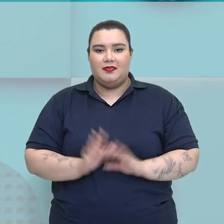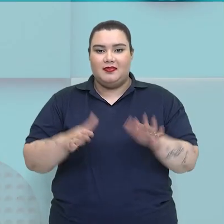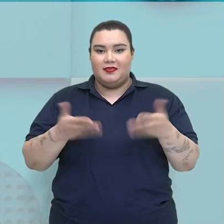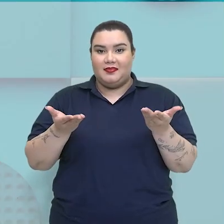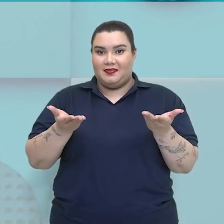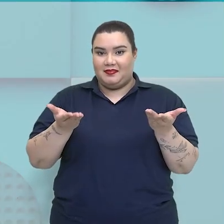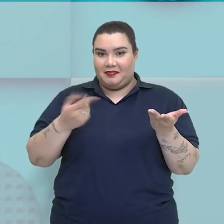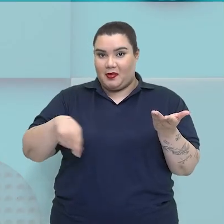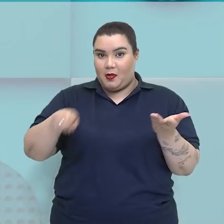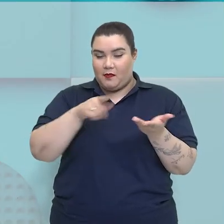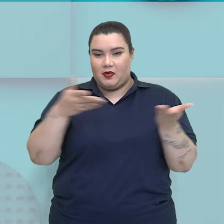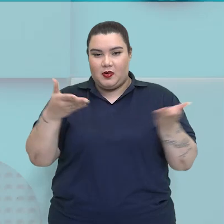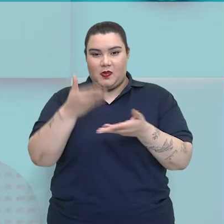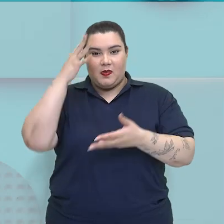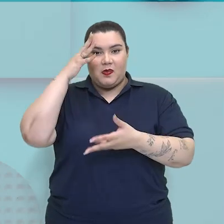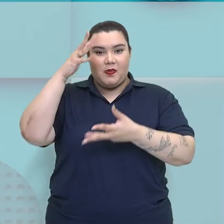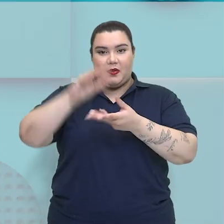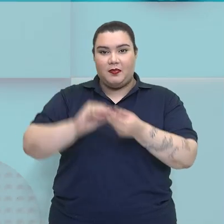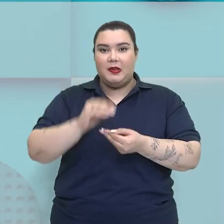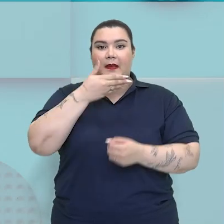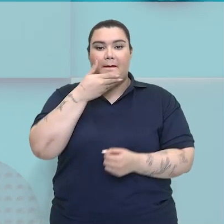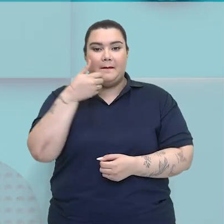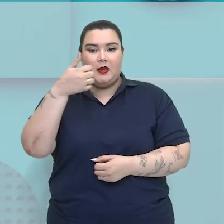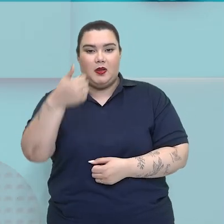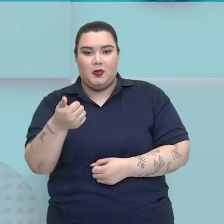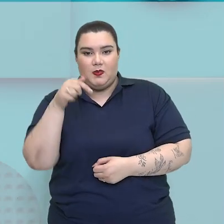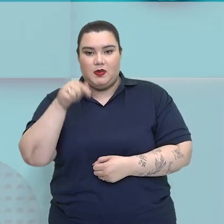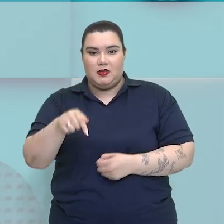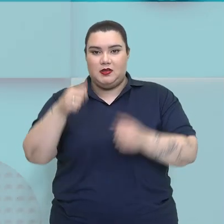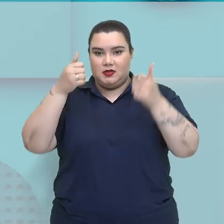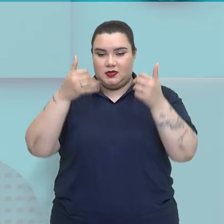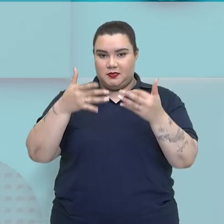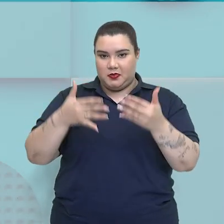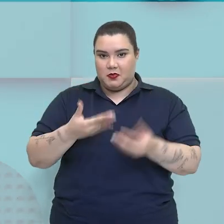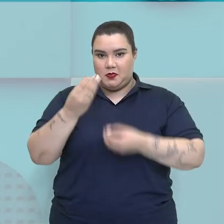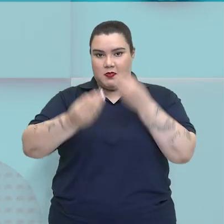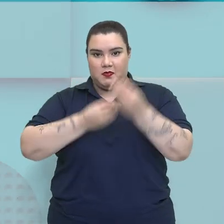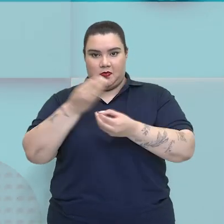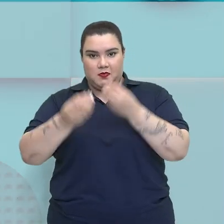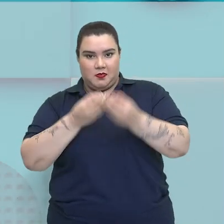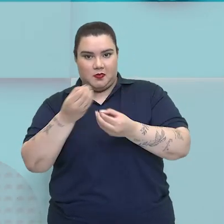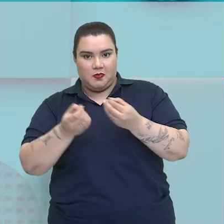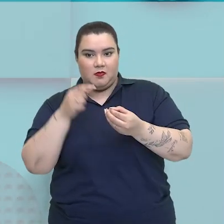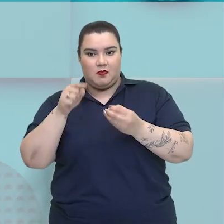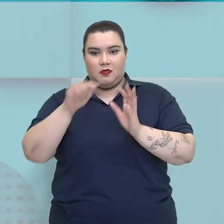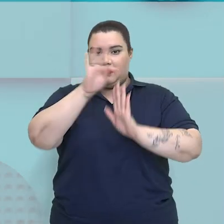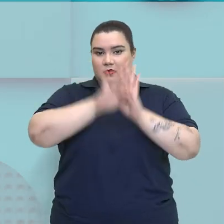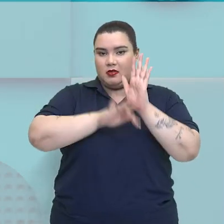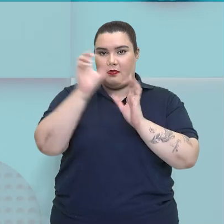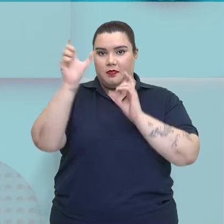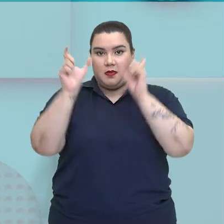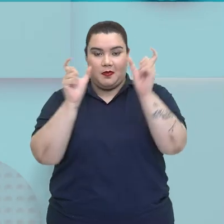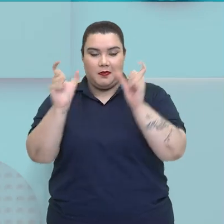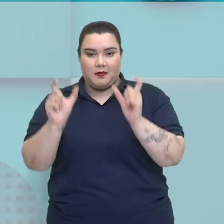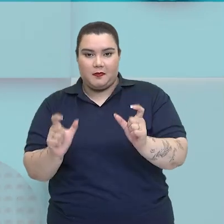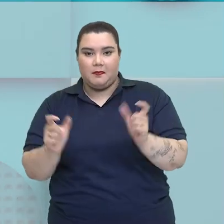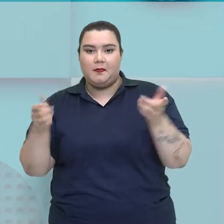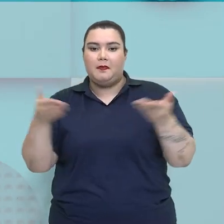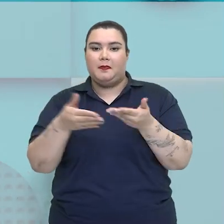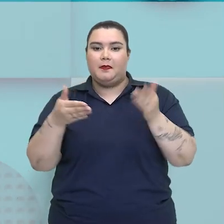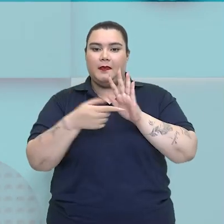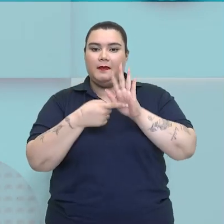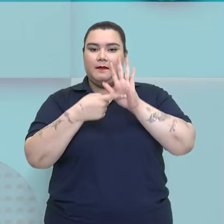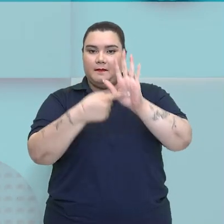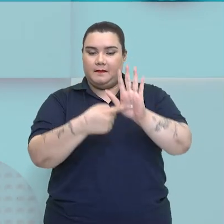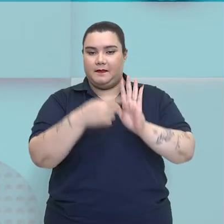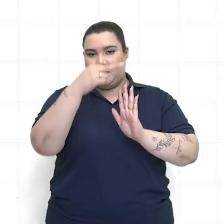Então, agora, para você entender melhor essa situação, né, como funcionam as palavras dentro do texto, a gente vai apresentar